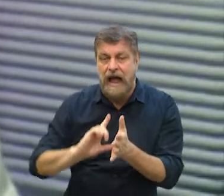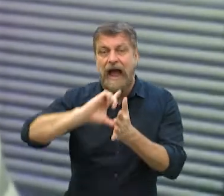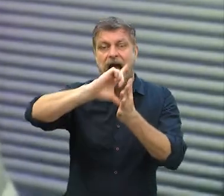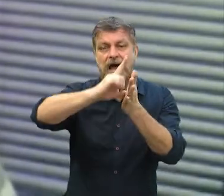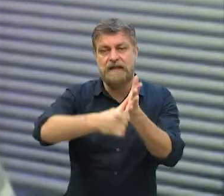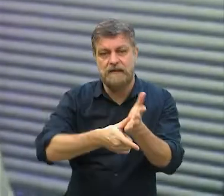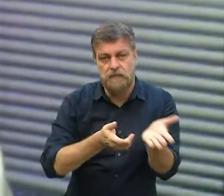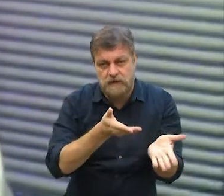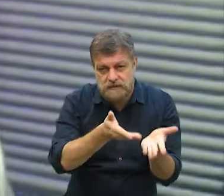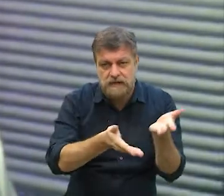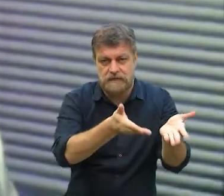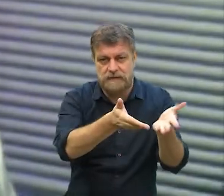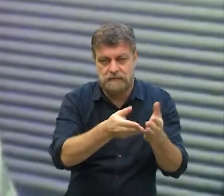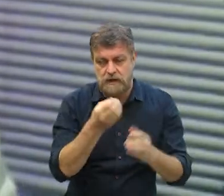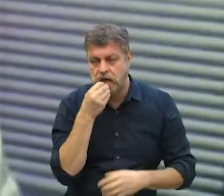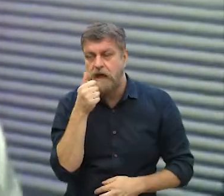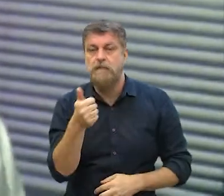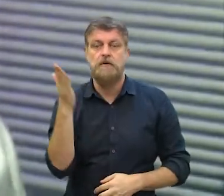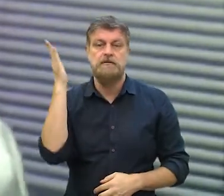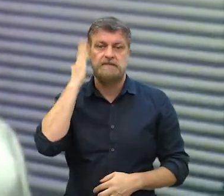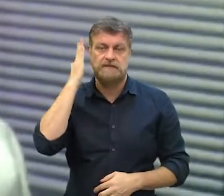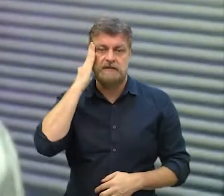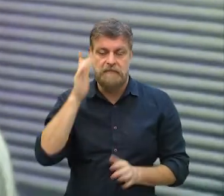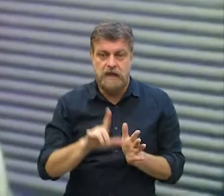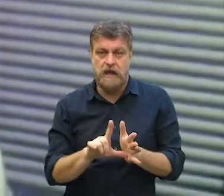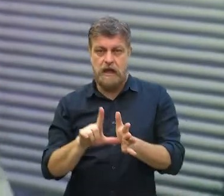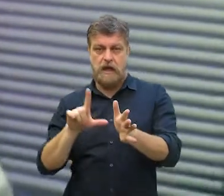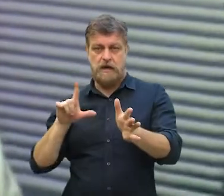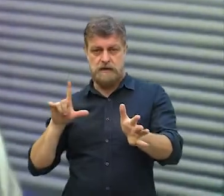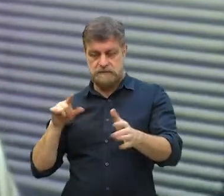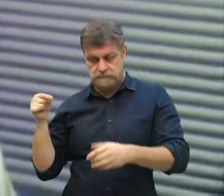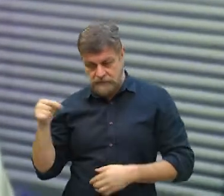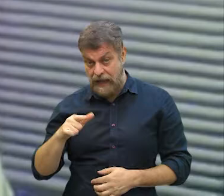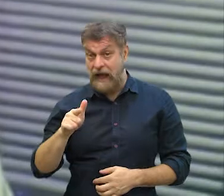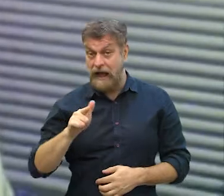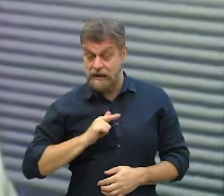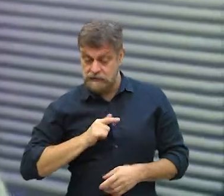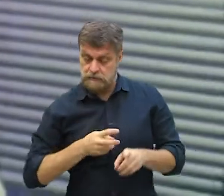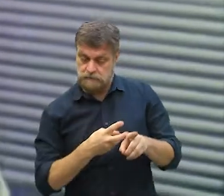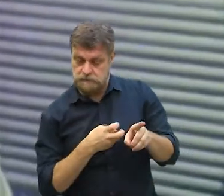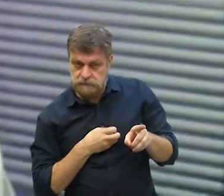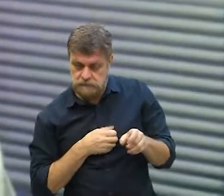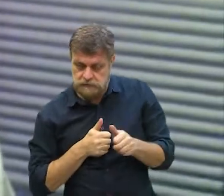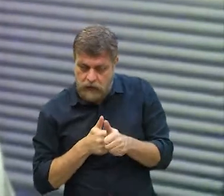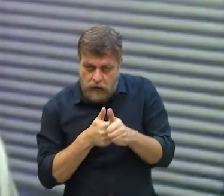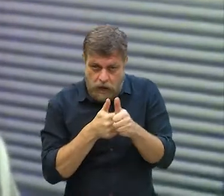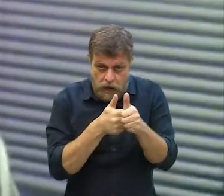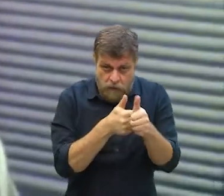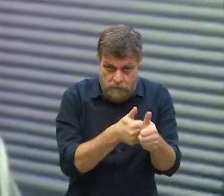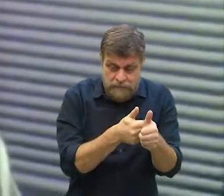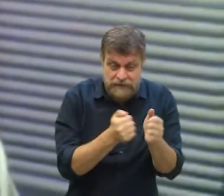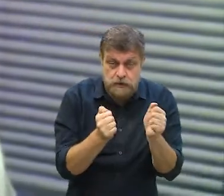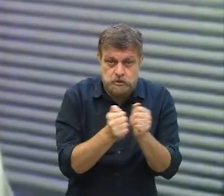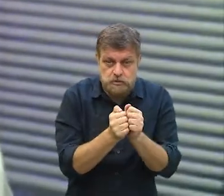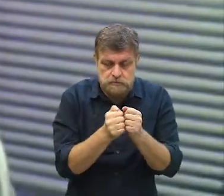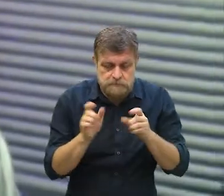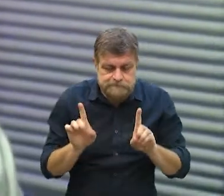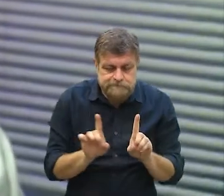esperar um pouquinho mais para tratar. Mas é sempre bom descobrir. Então, você sabe, já que ele está ali, você consegue acompanhar ele mais de